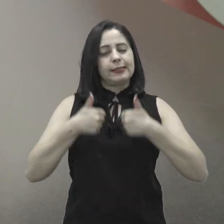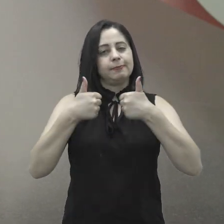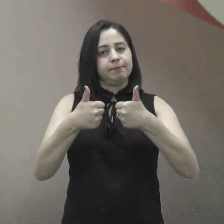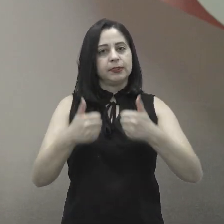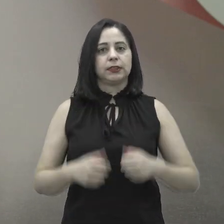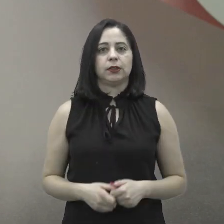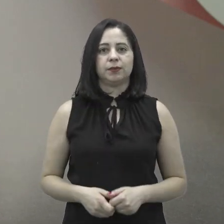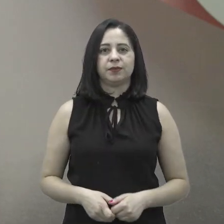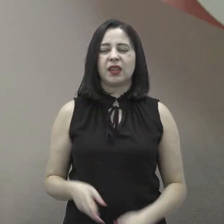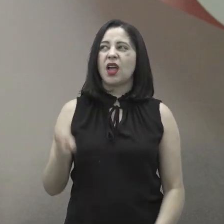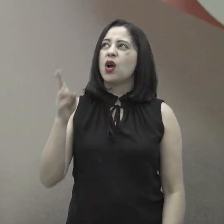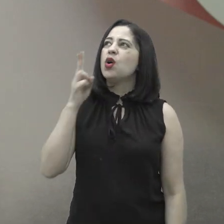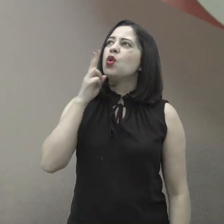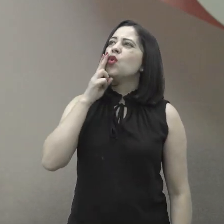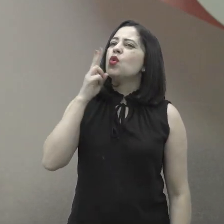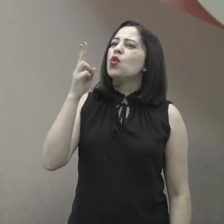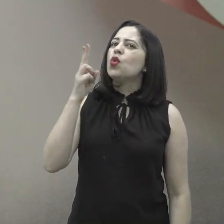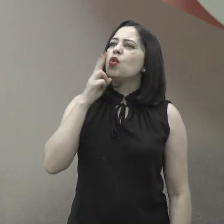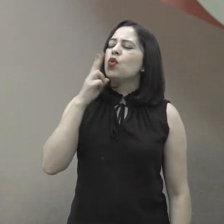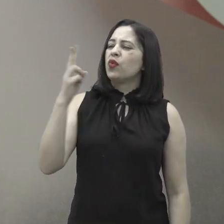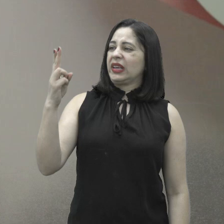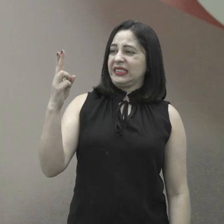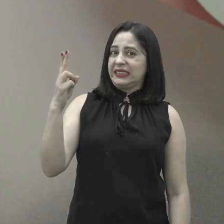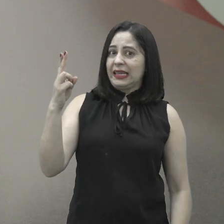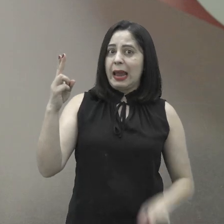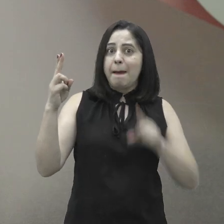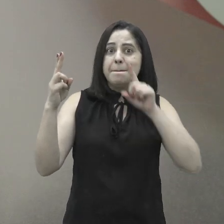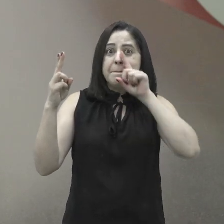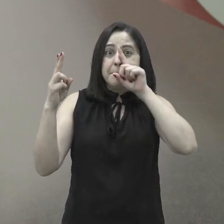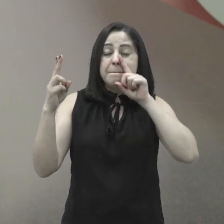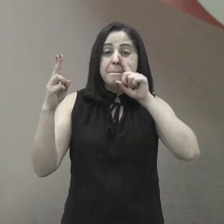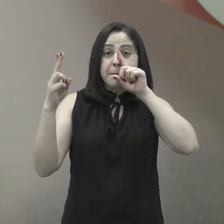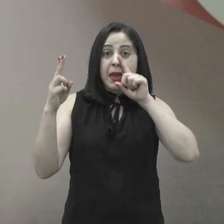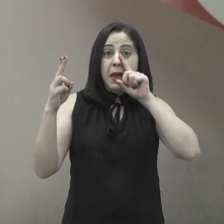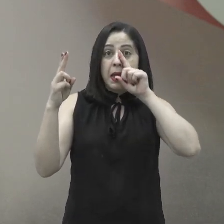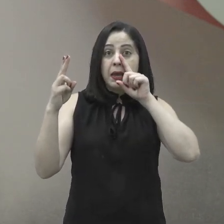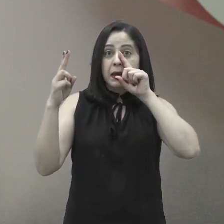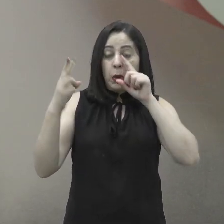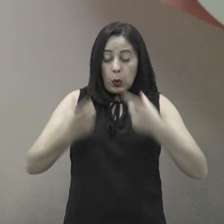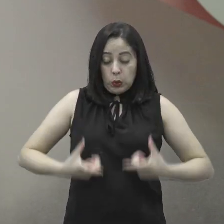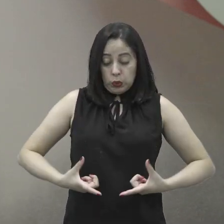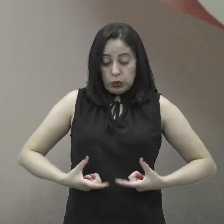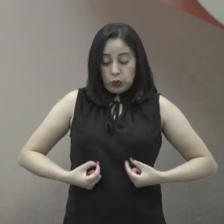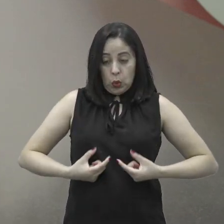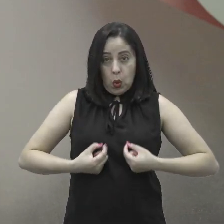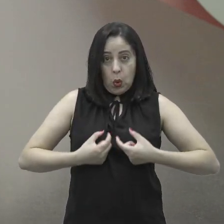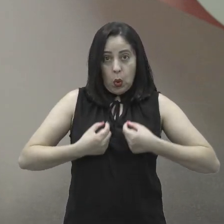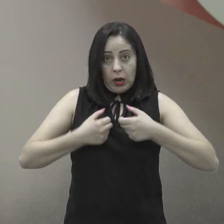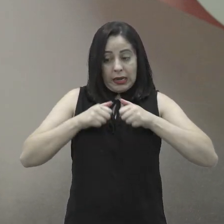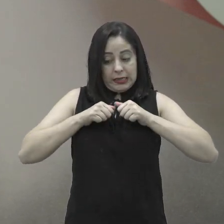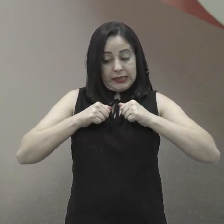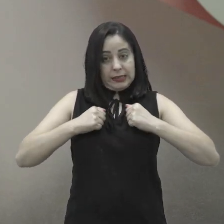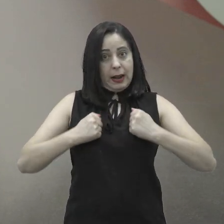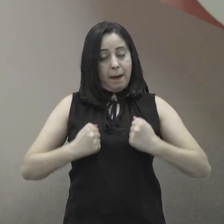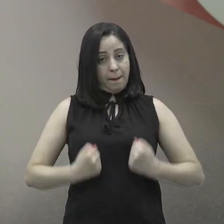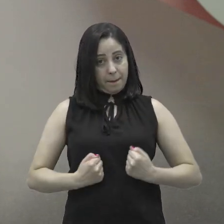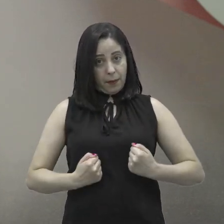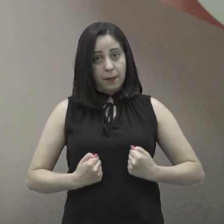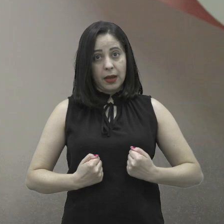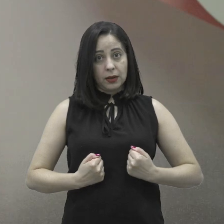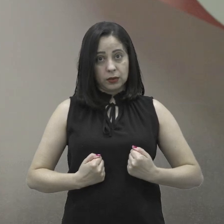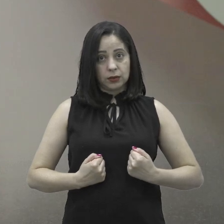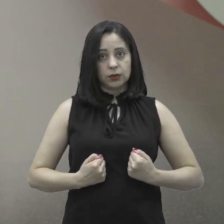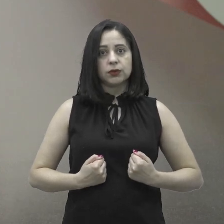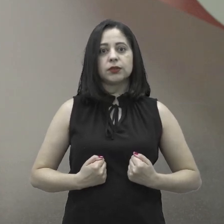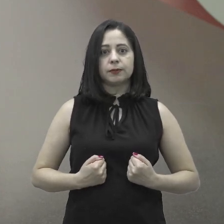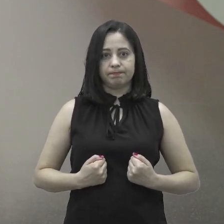Gente, o tabagismo é o principal fator de risco para o desenvolvimento do câncer de pulmão e outros problemas